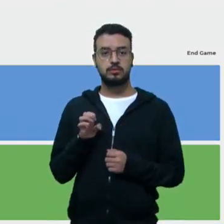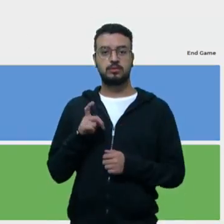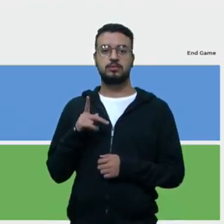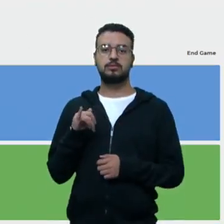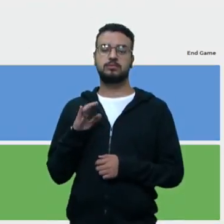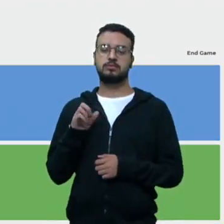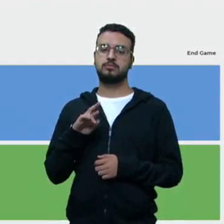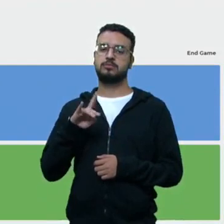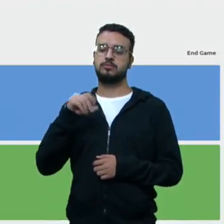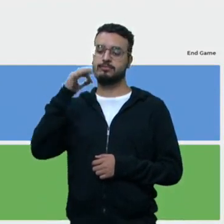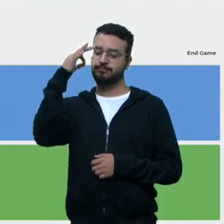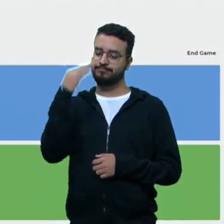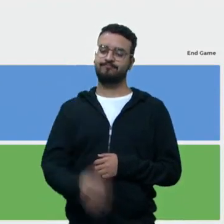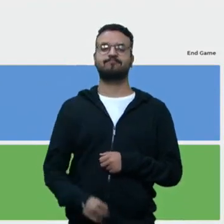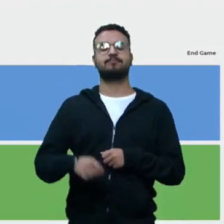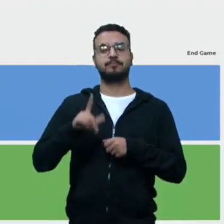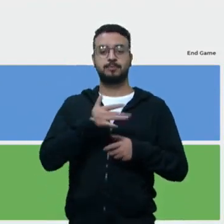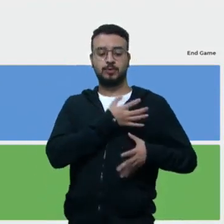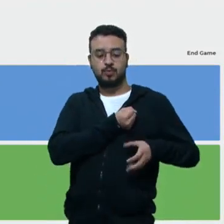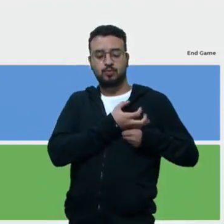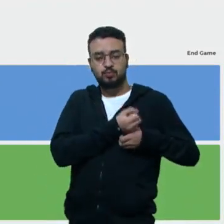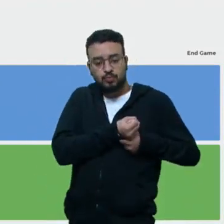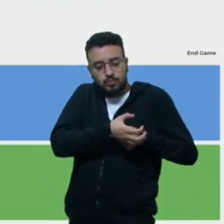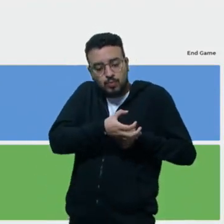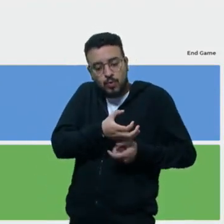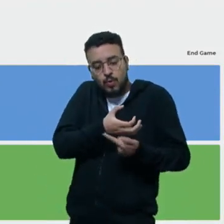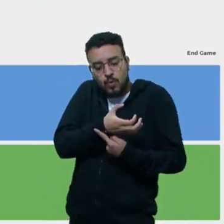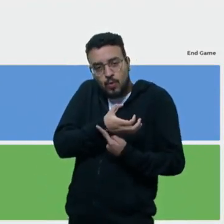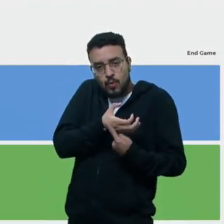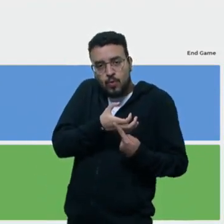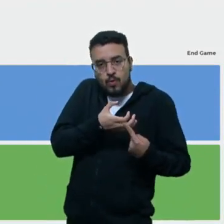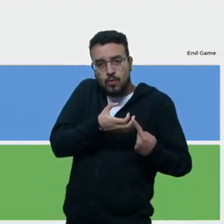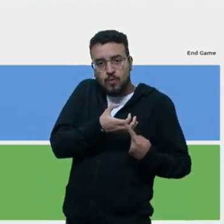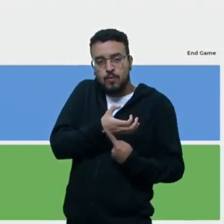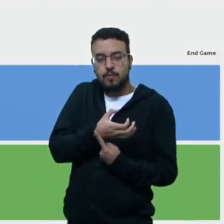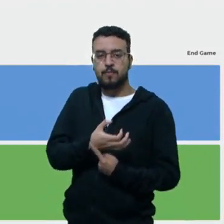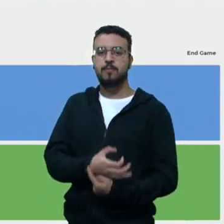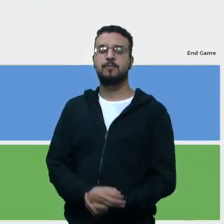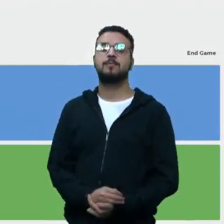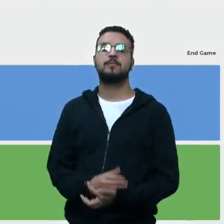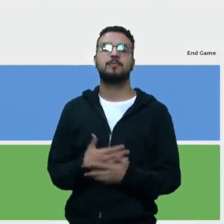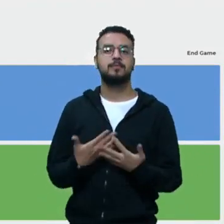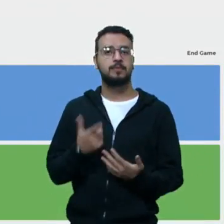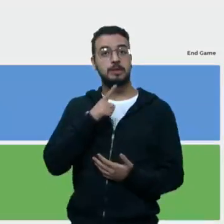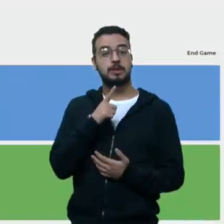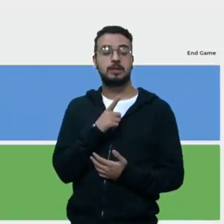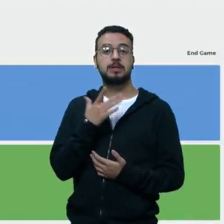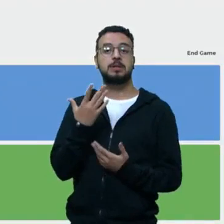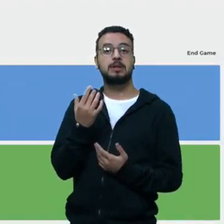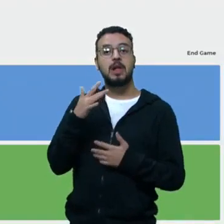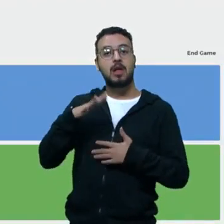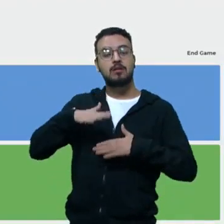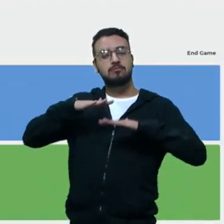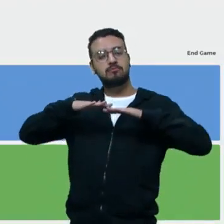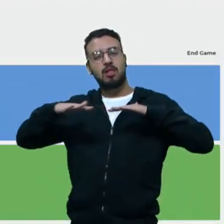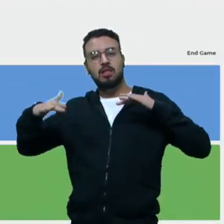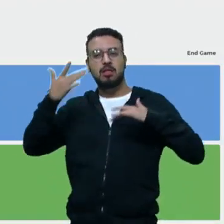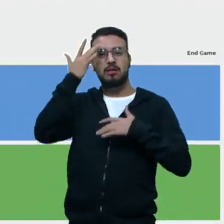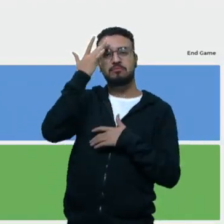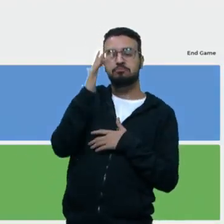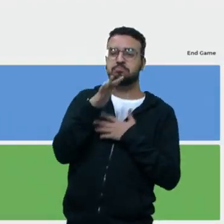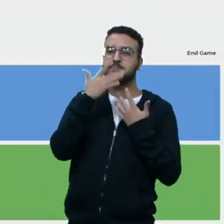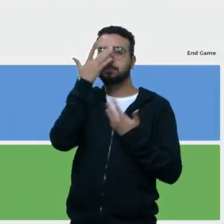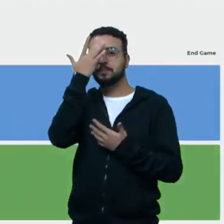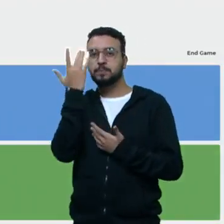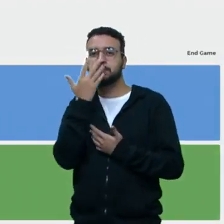Epicárdio é a resposta certa, é a camada externa lubrificante, tá? Então, nós tivemos um grande equilíbrio entre as